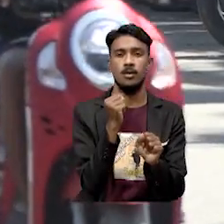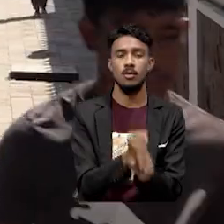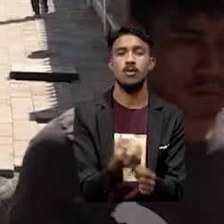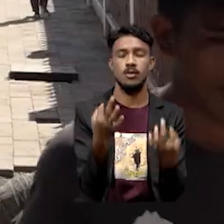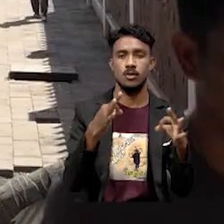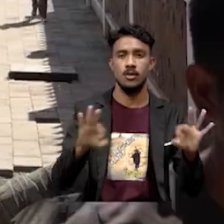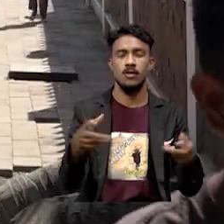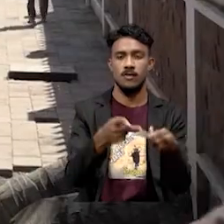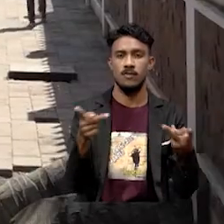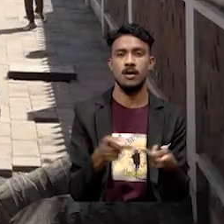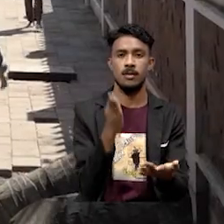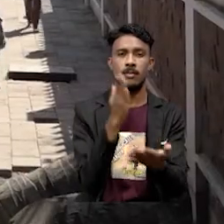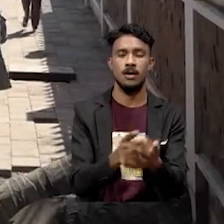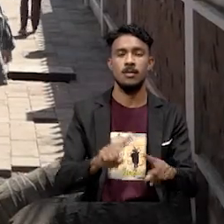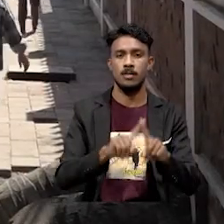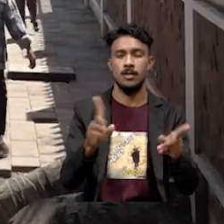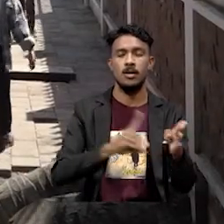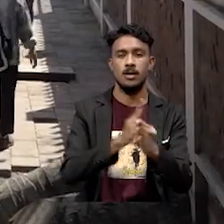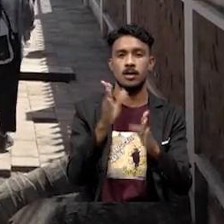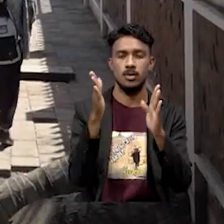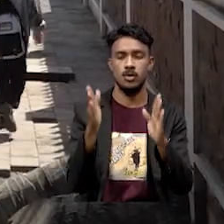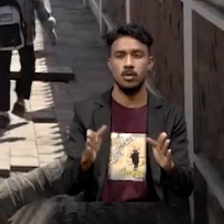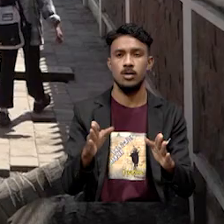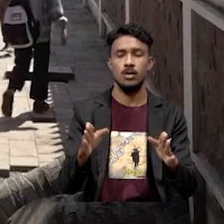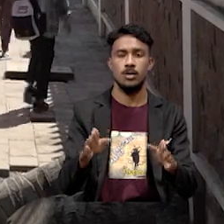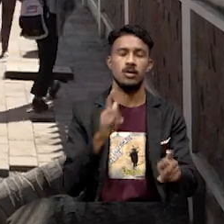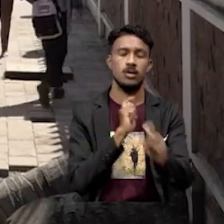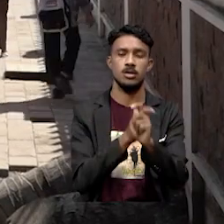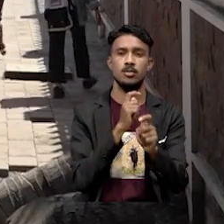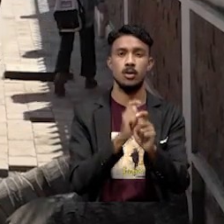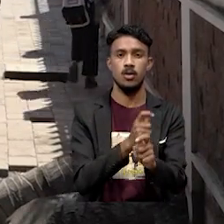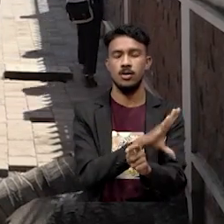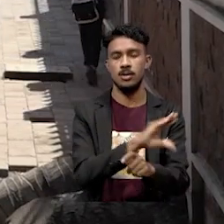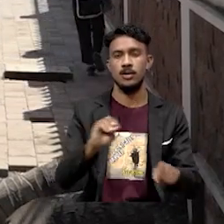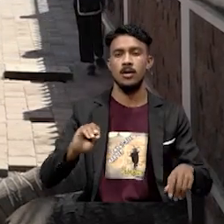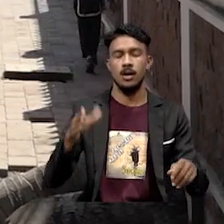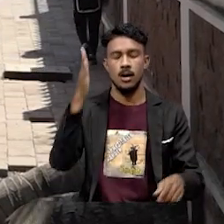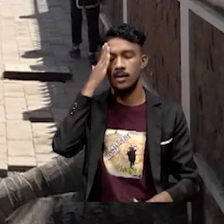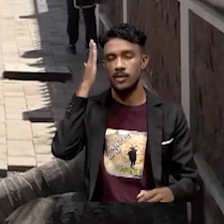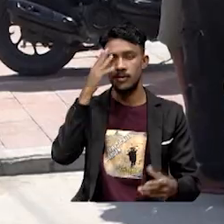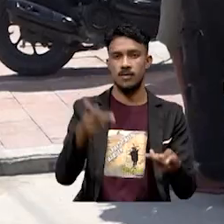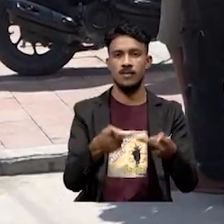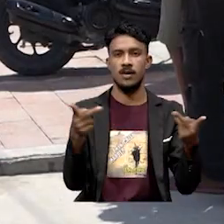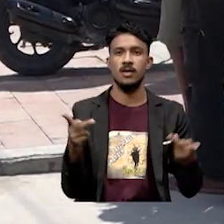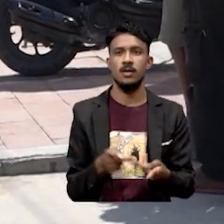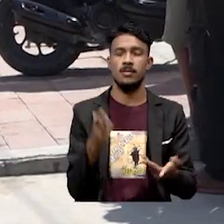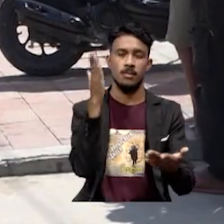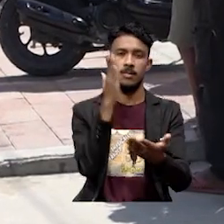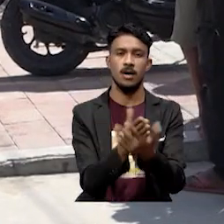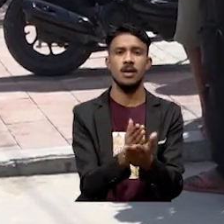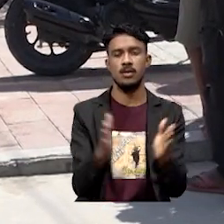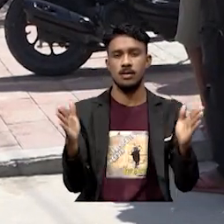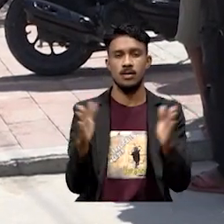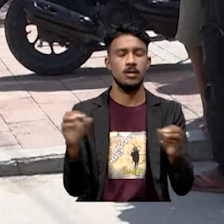paragem sirané, mas bem diretor nacional, Direção Nacional Transporte Terrestre, né, considera fata em estacionamento no Beclot la